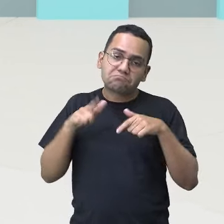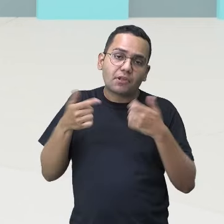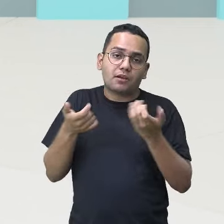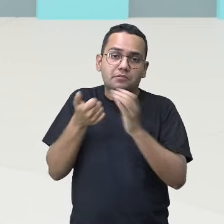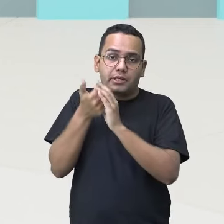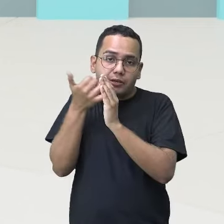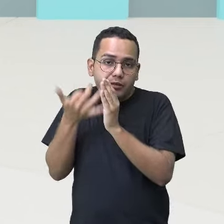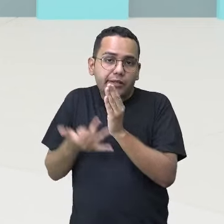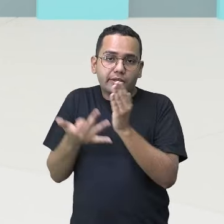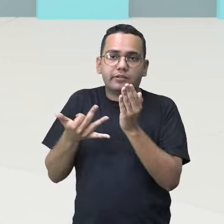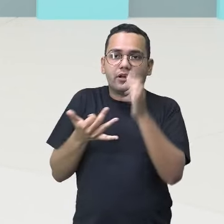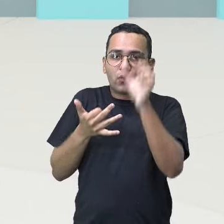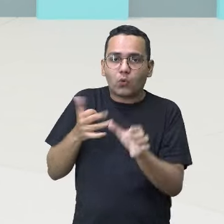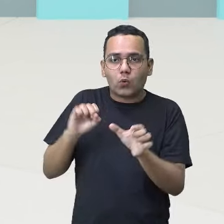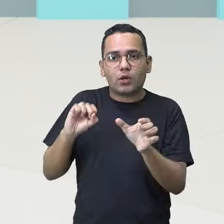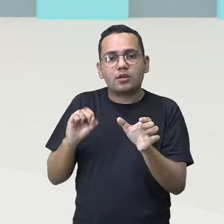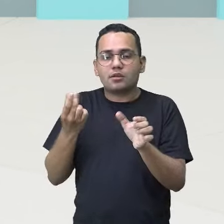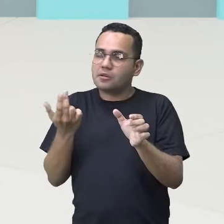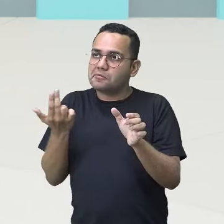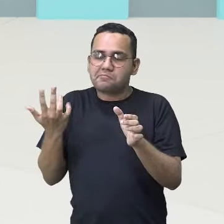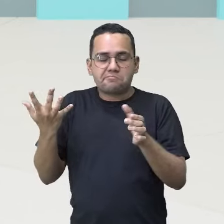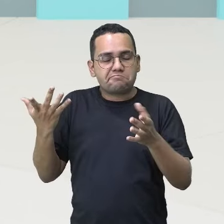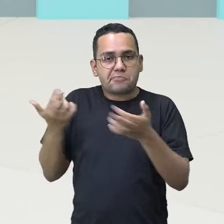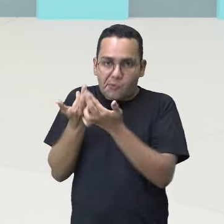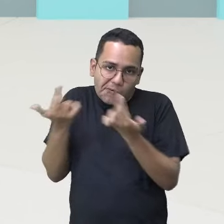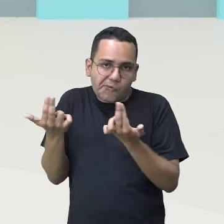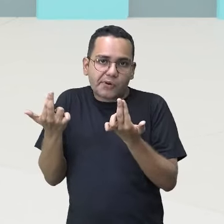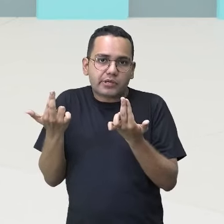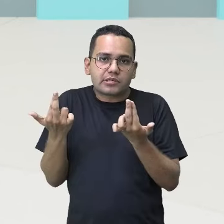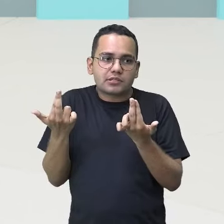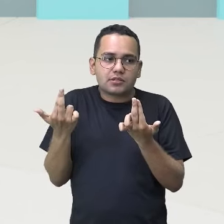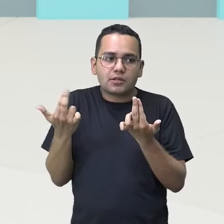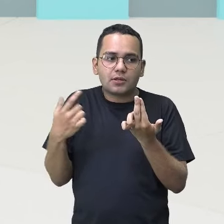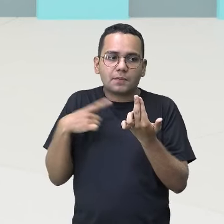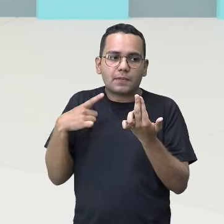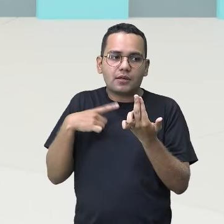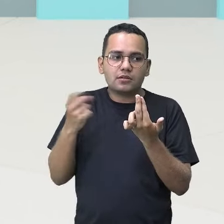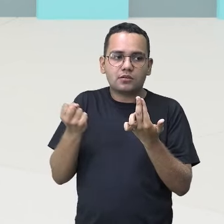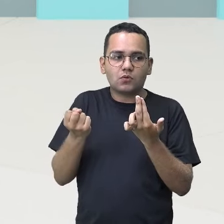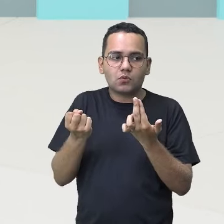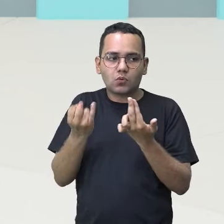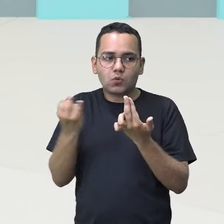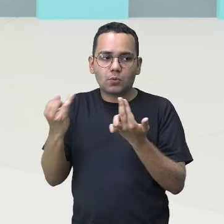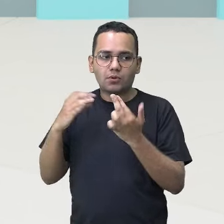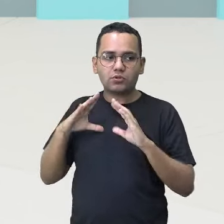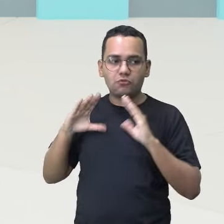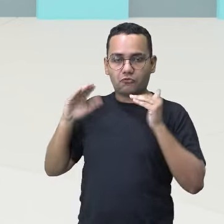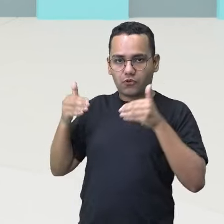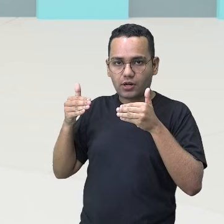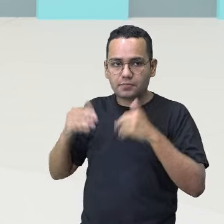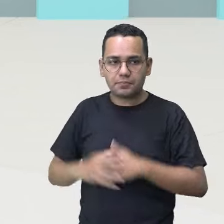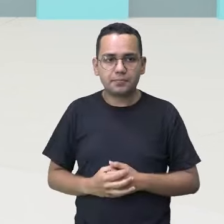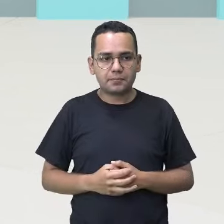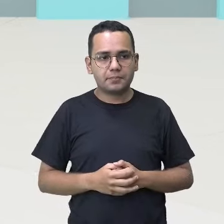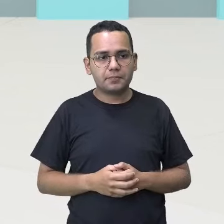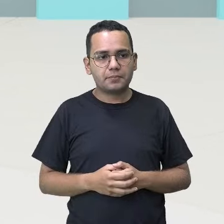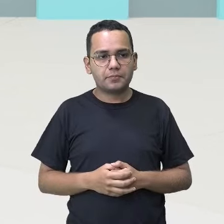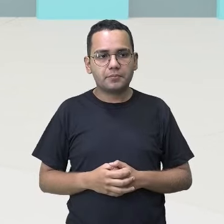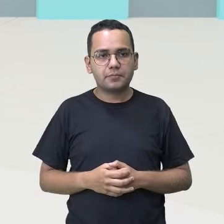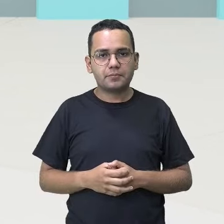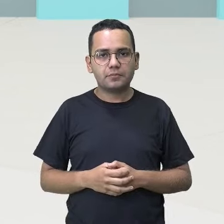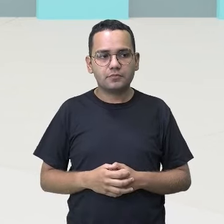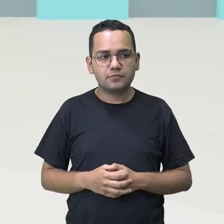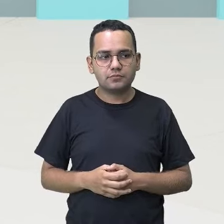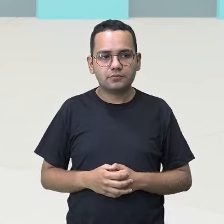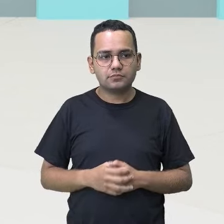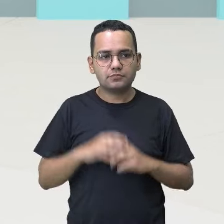pessoa mas eu vou restringir diante de um grupo inteiro que eu tenho Beleza agora eu quero que vocês vejam